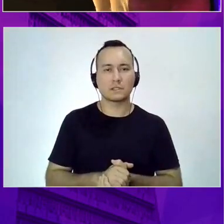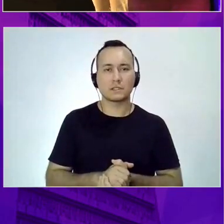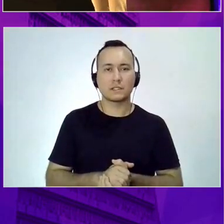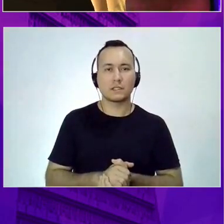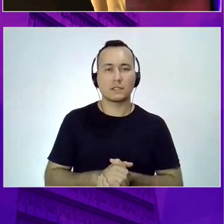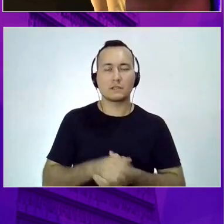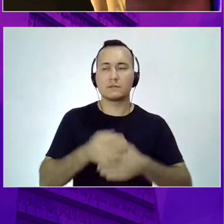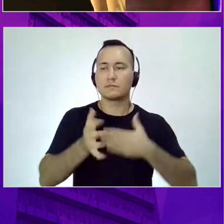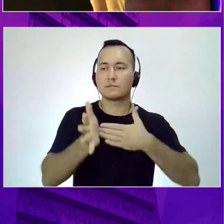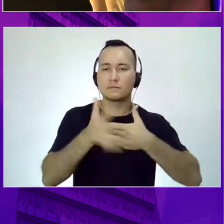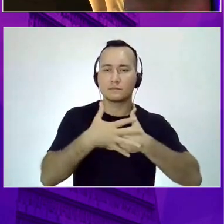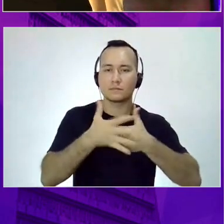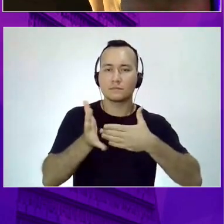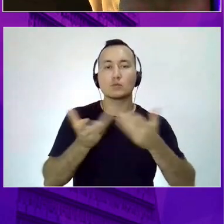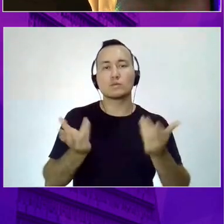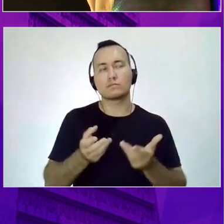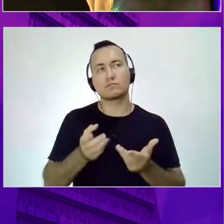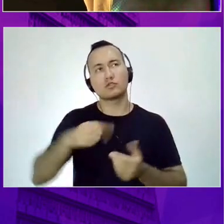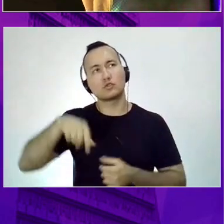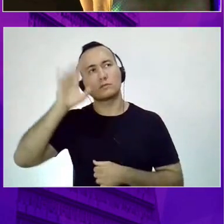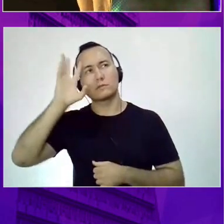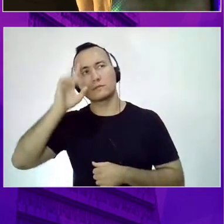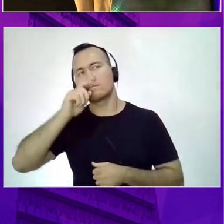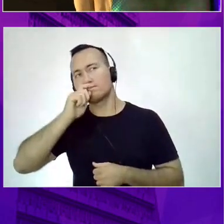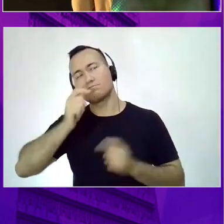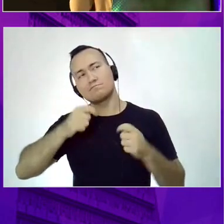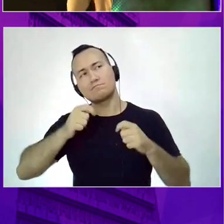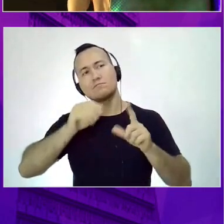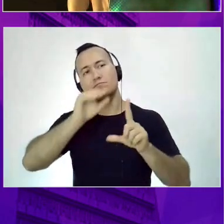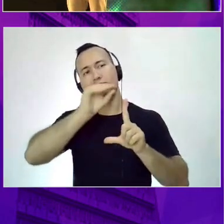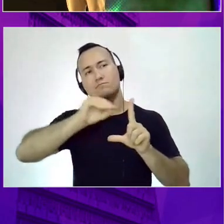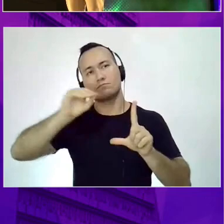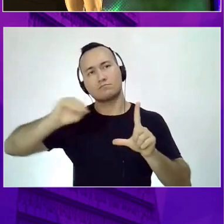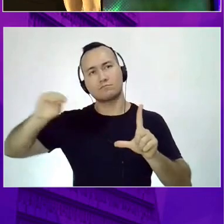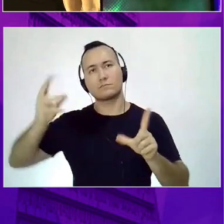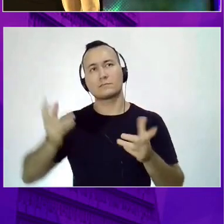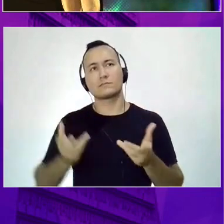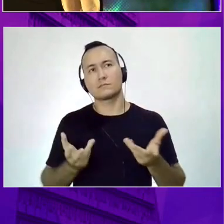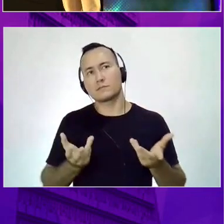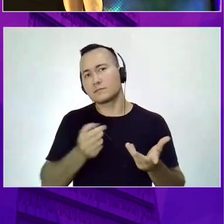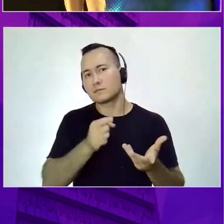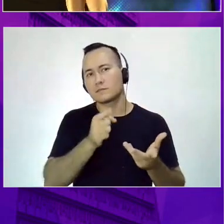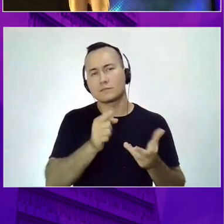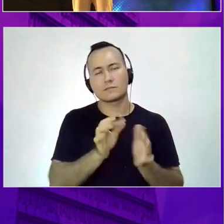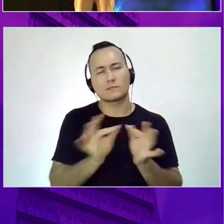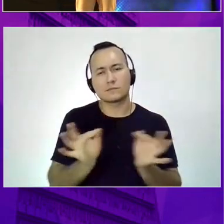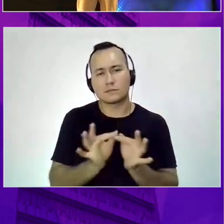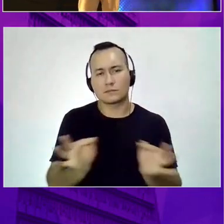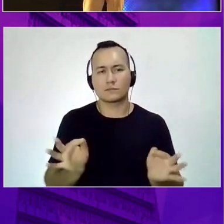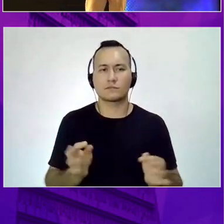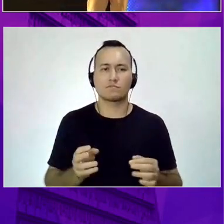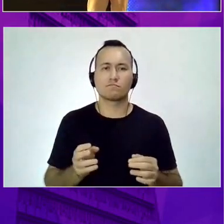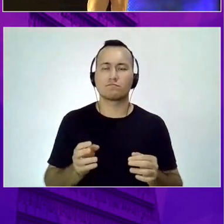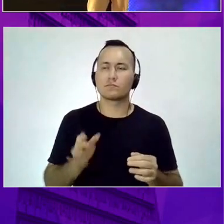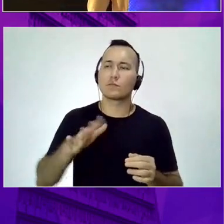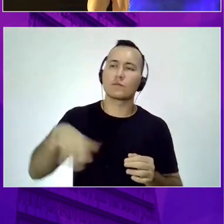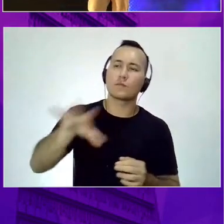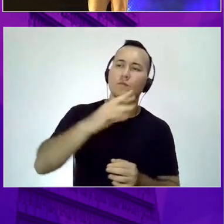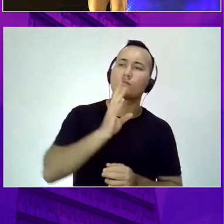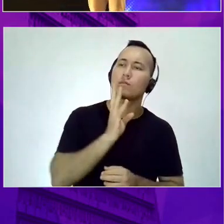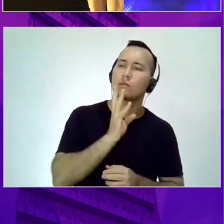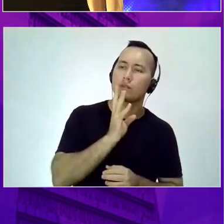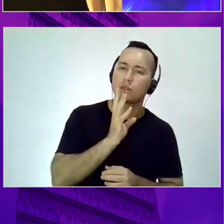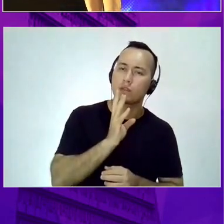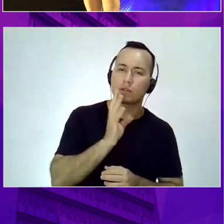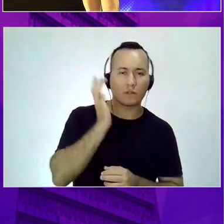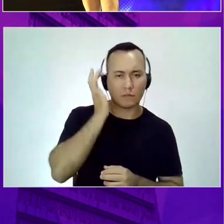pensando em trabalhar com Kanban. Putz, escopo fechado, o time já sabe o que fazer, a gente consegue ter ali uma noção melhor do que vai ser feito, quebrar as atividades de